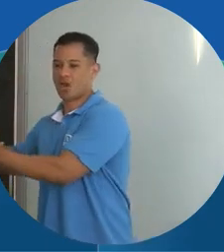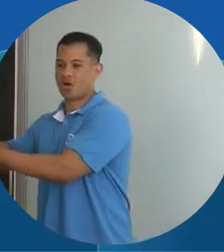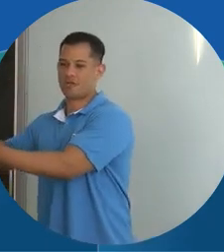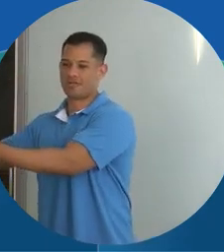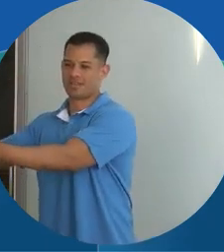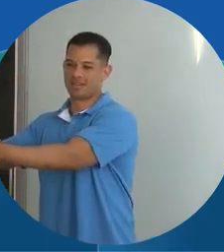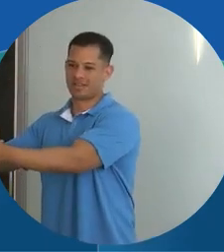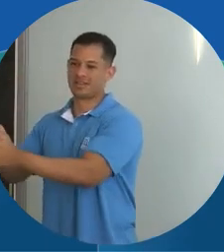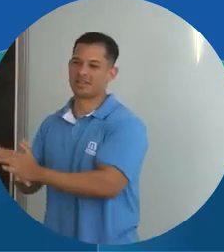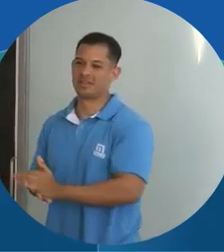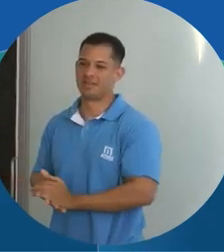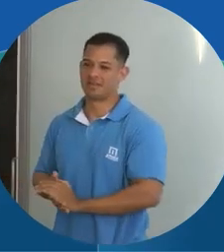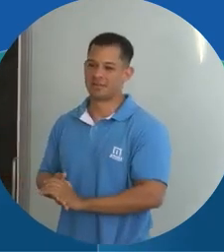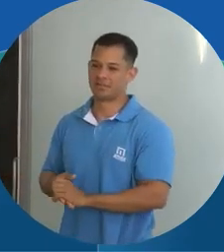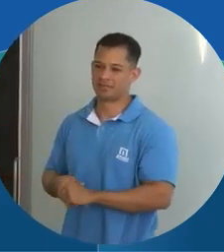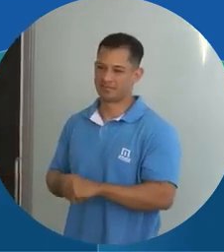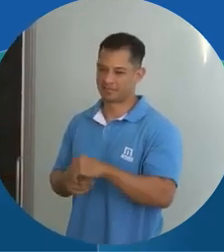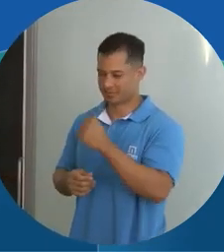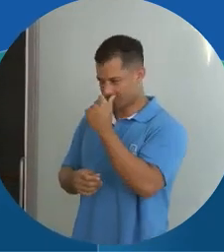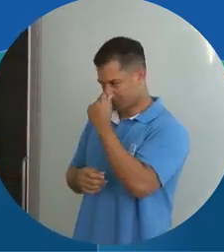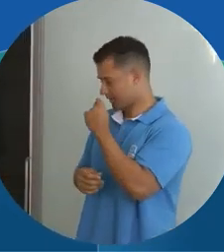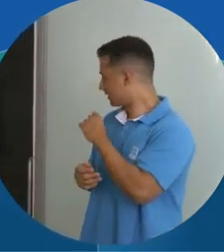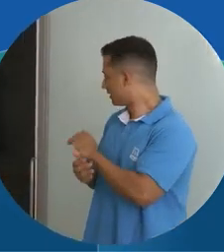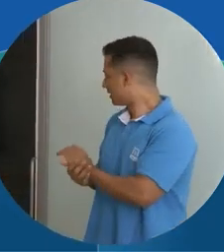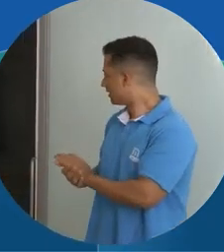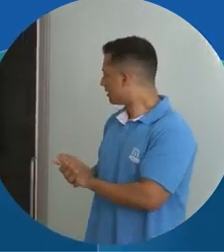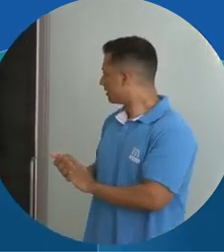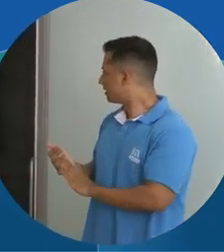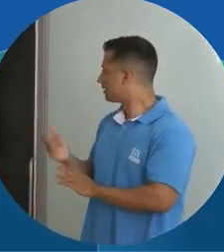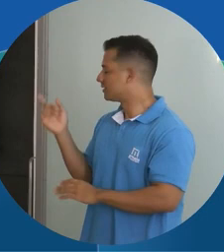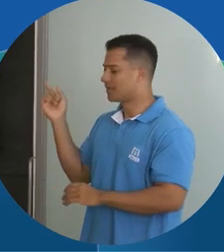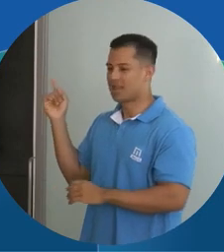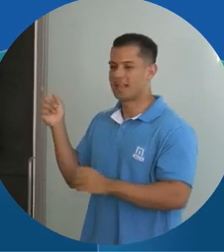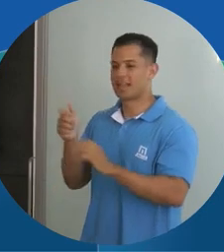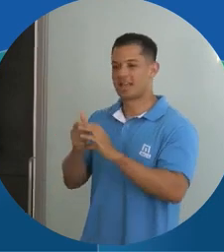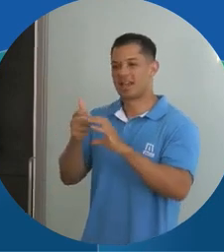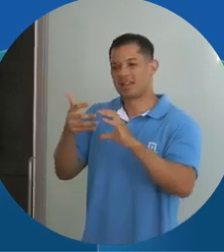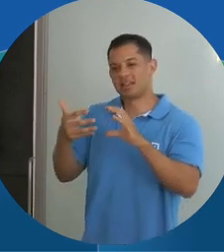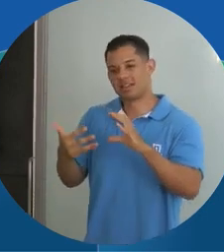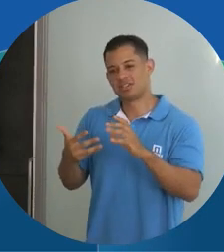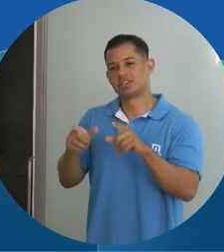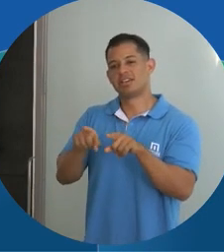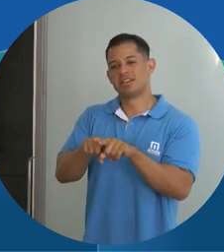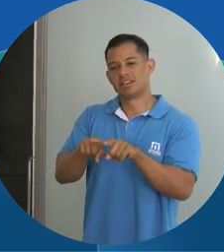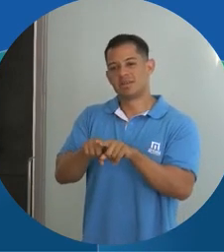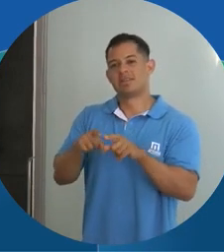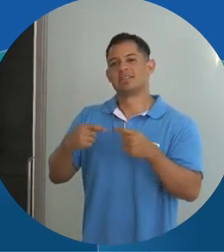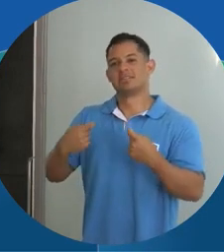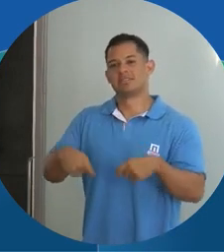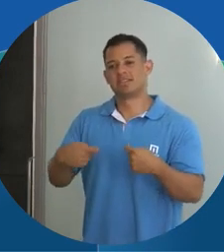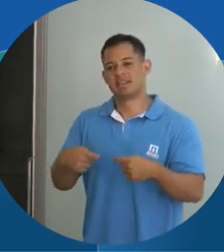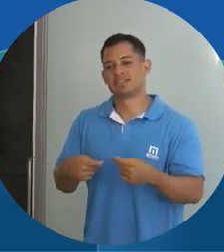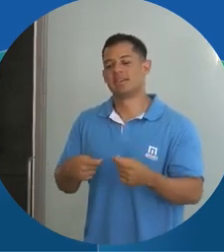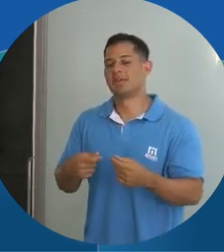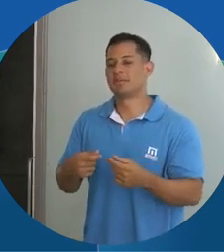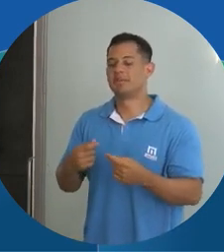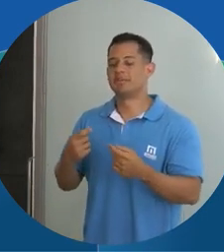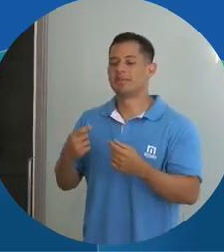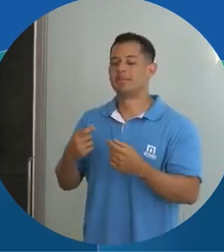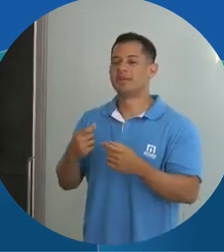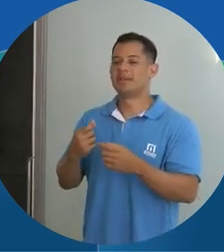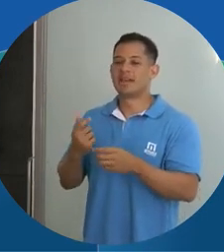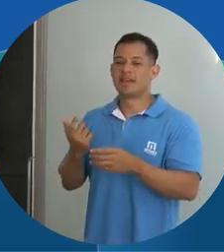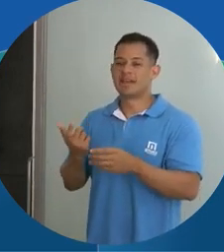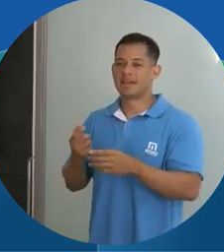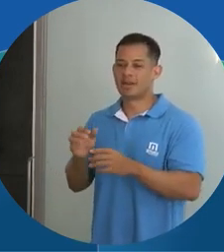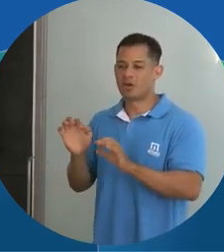cortinas todas, pela característica e a necessidade, elas foram executadas, as suas paredes, com a estaca